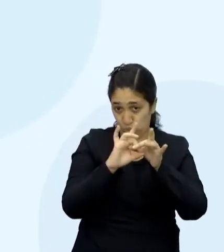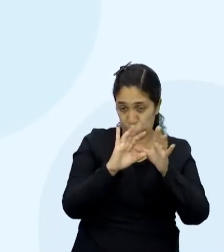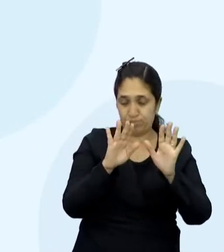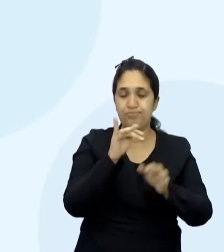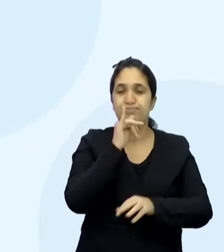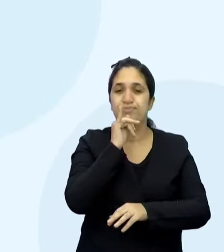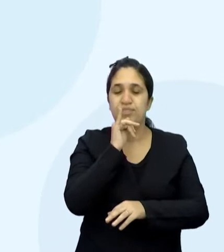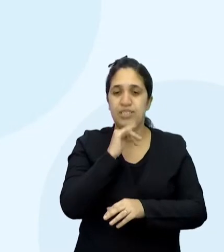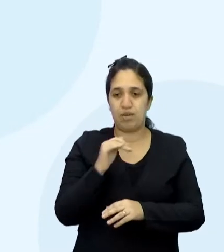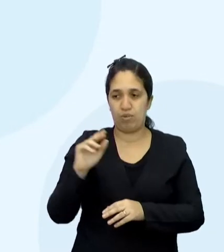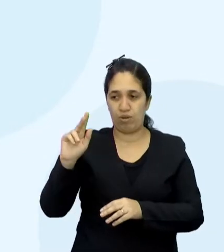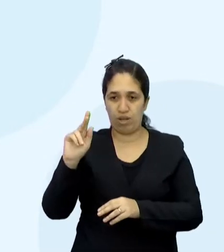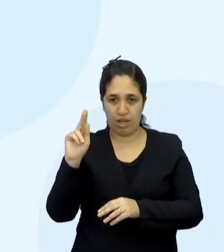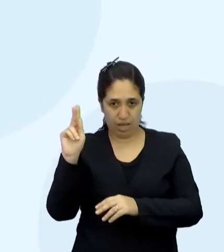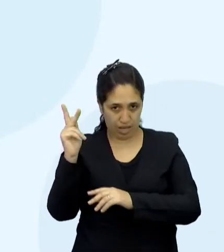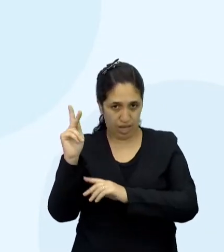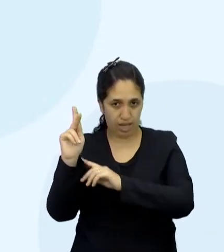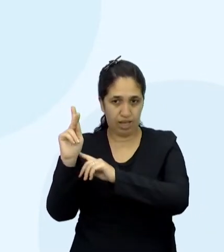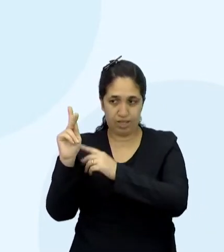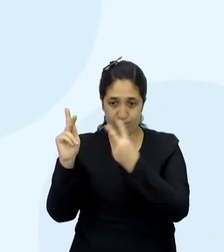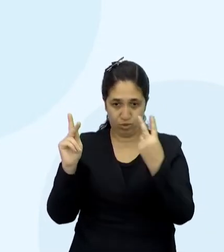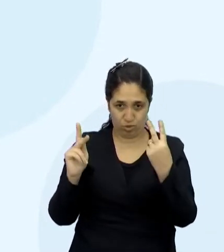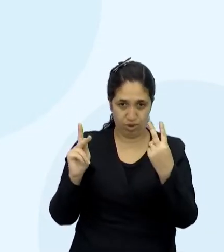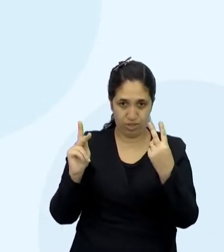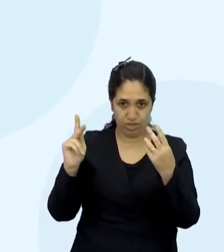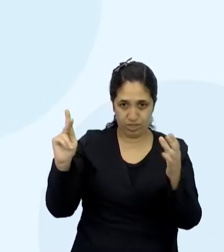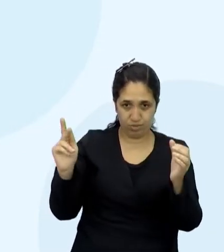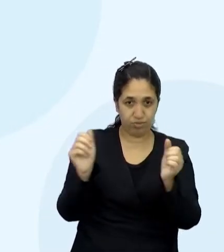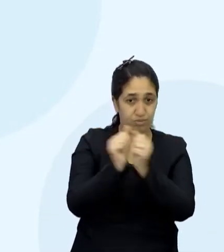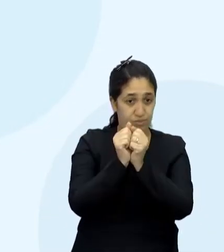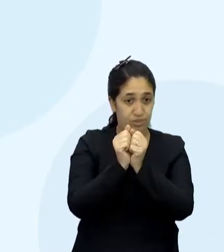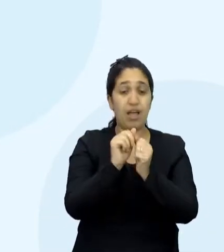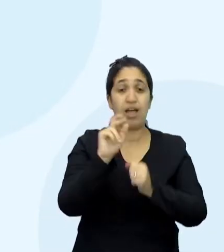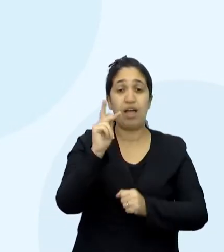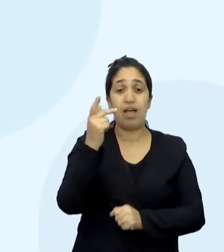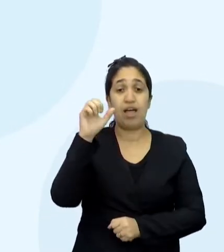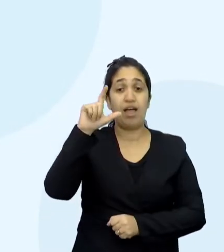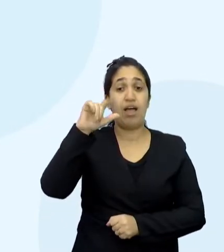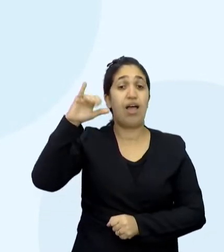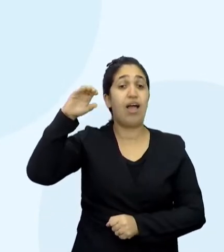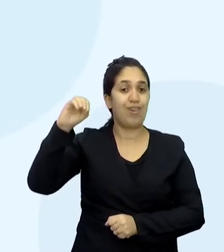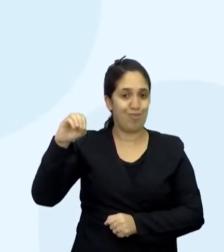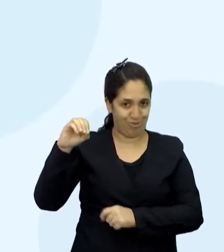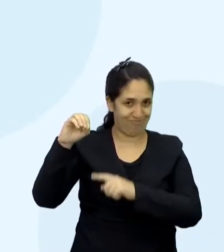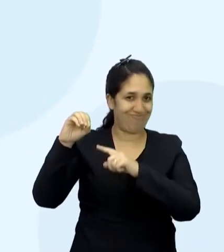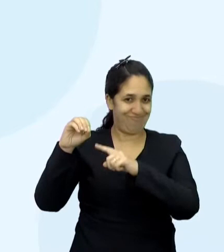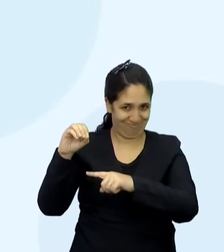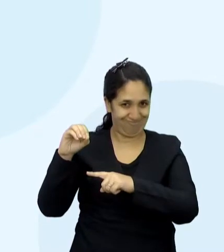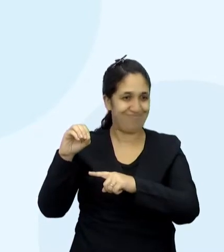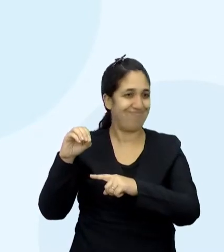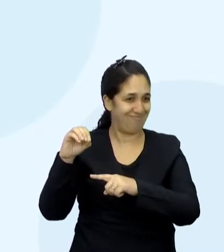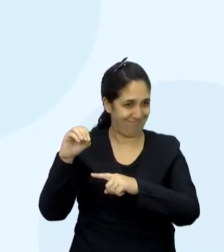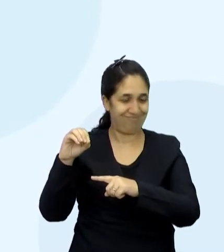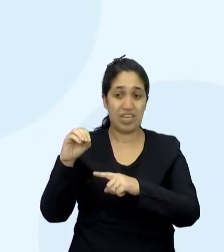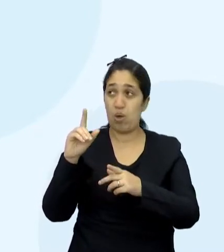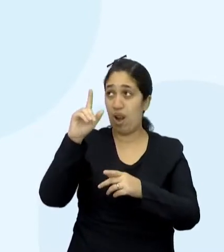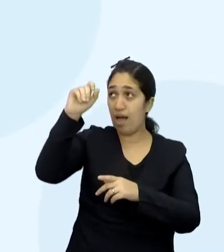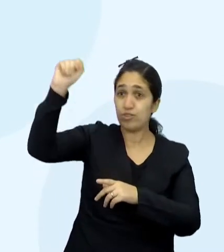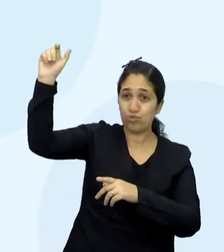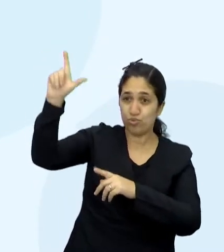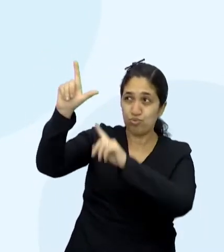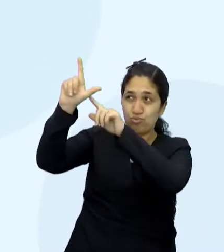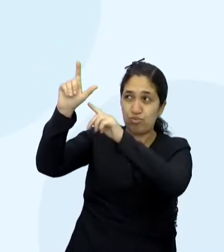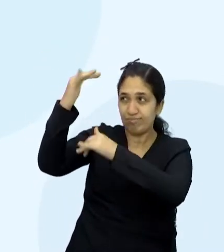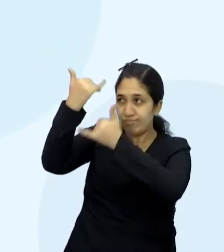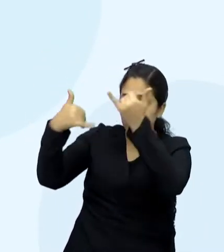tem dois hidrogênios, quando eles se juntam, eles formam hélio, né? Lá no Sol fazem muito essas reações